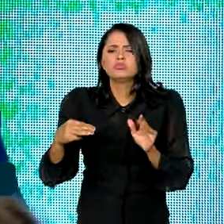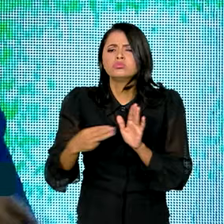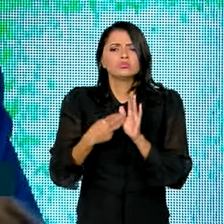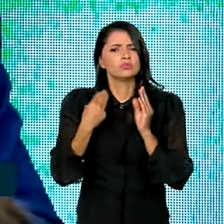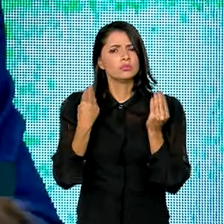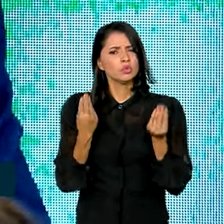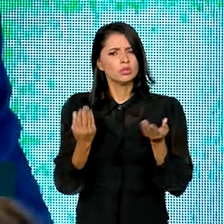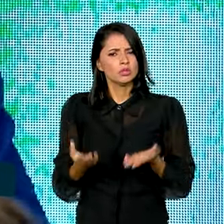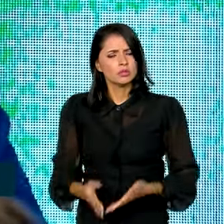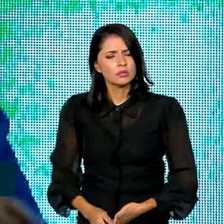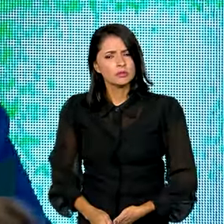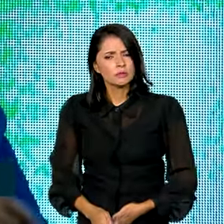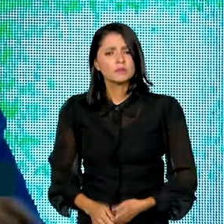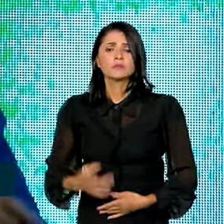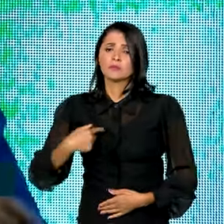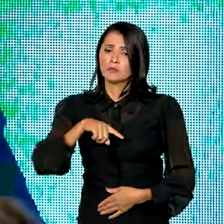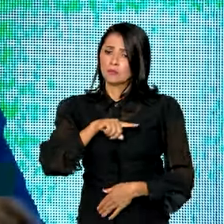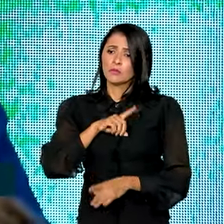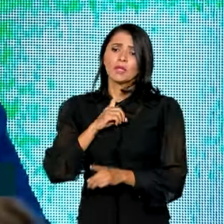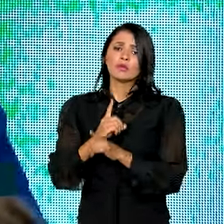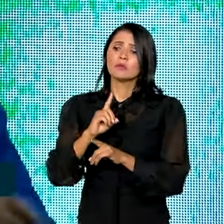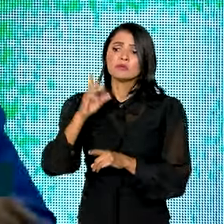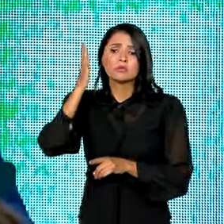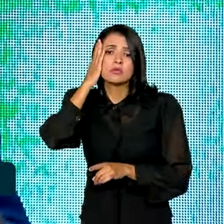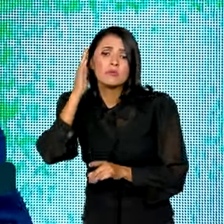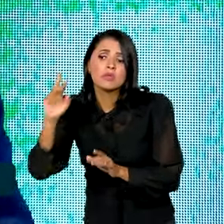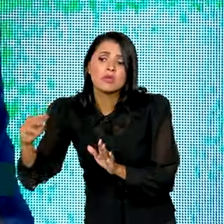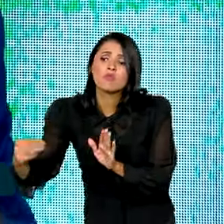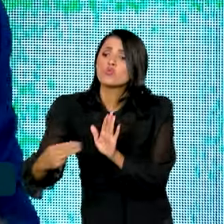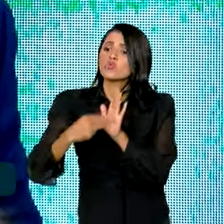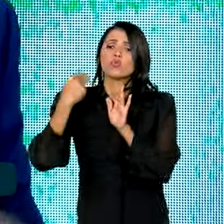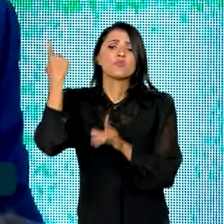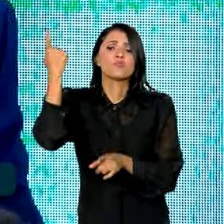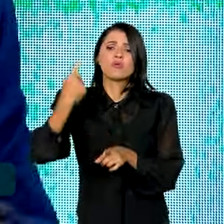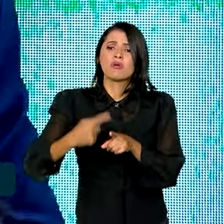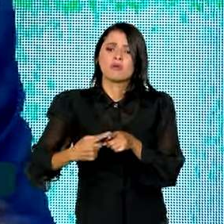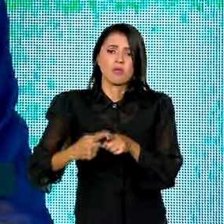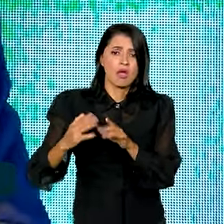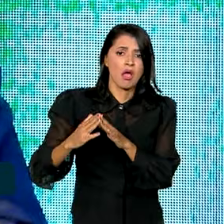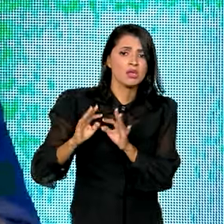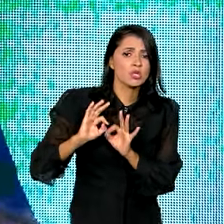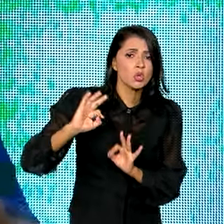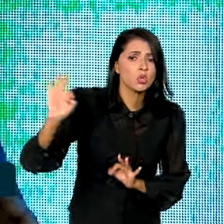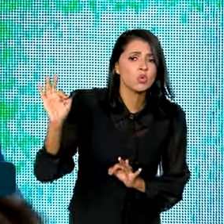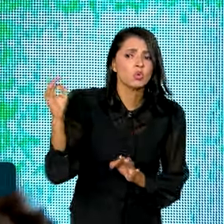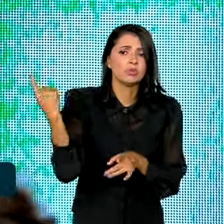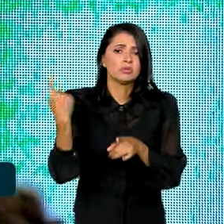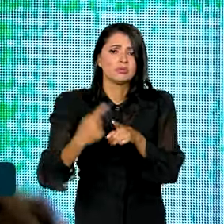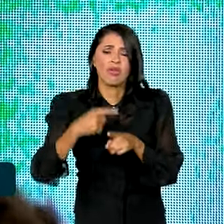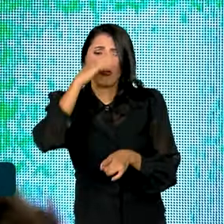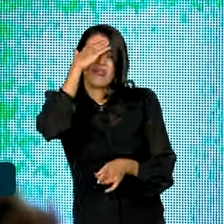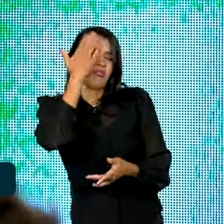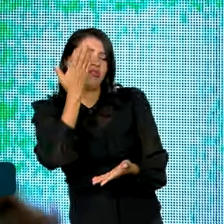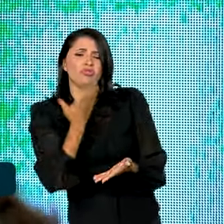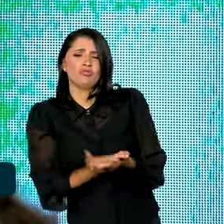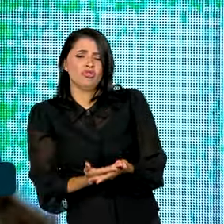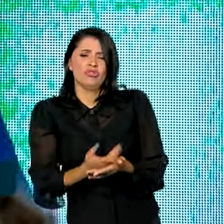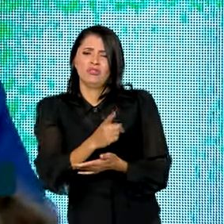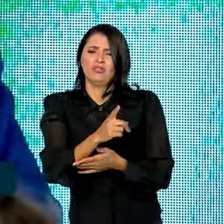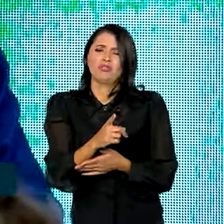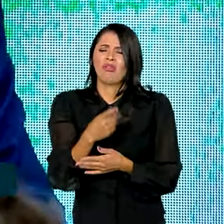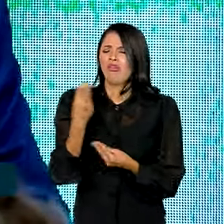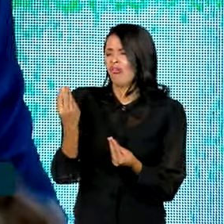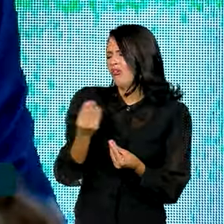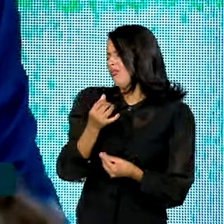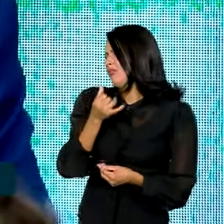Né? Então, a gente quer identificar qual foi a razão. Ah, porque ficou longe da minha casa, ah, porque eu não acredito mais, ah, me